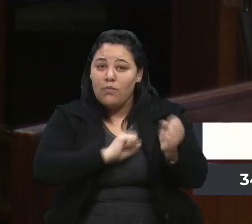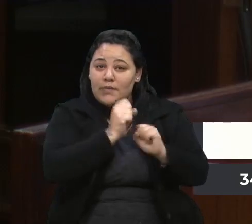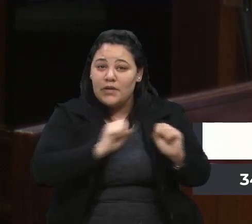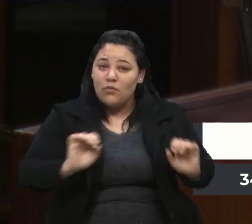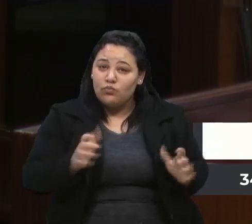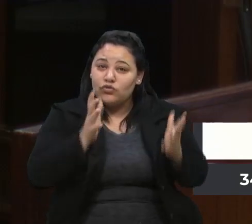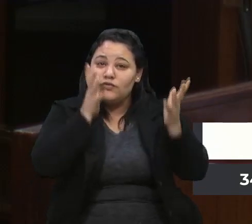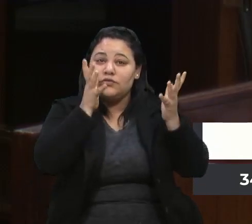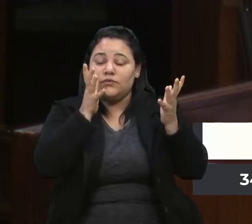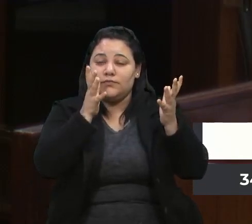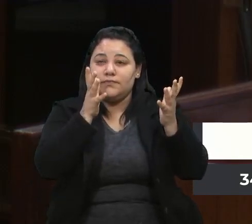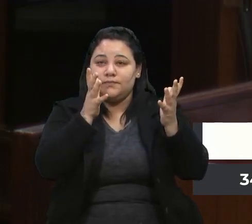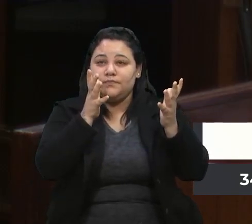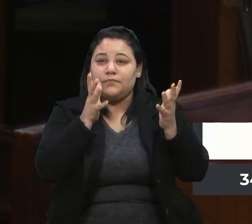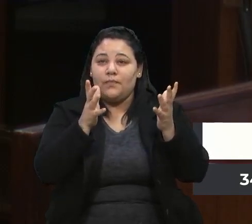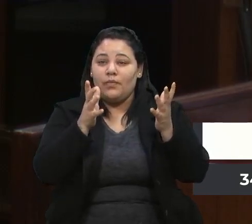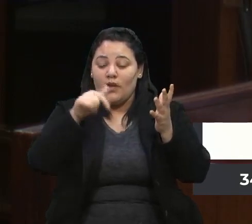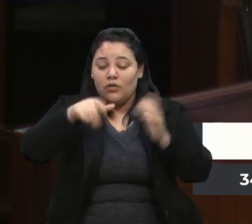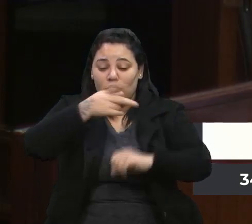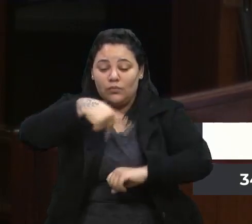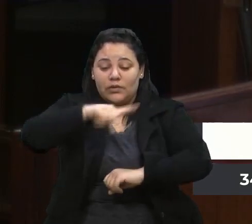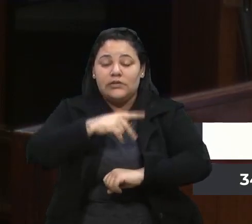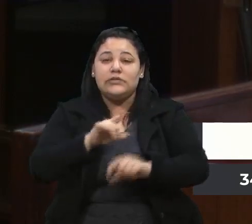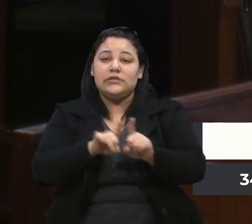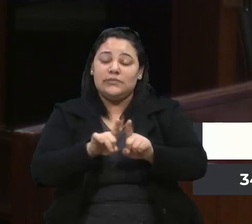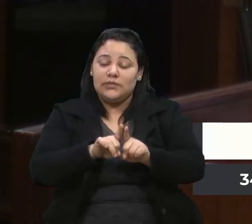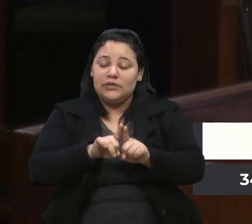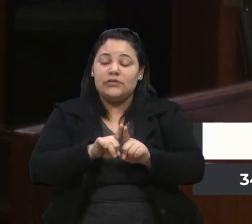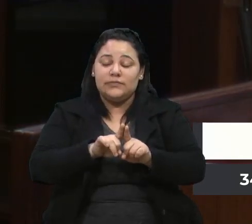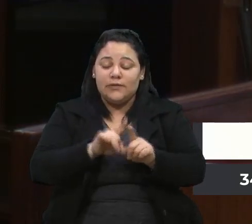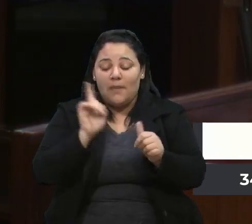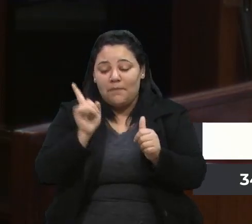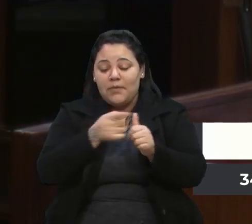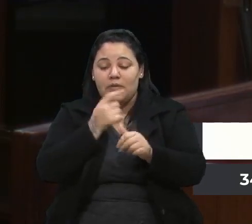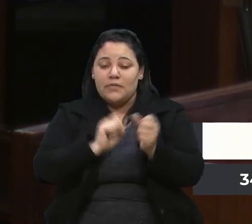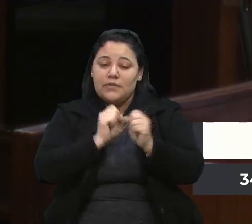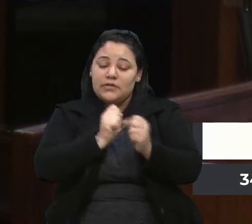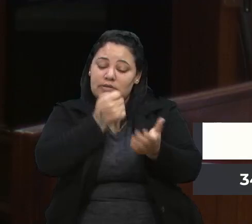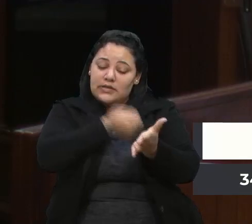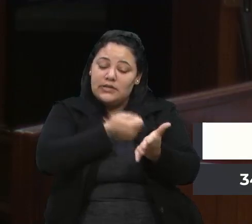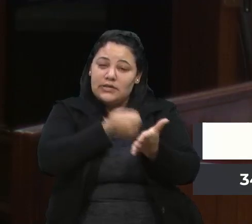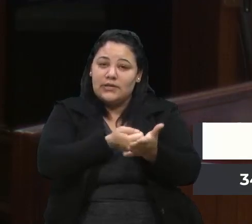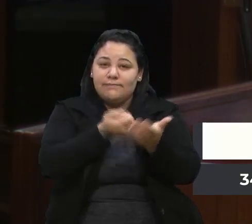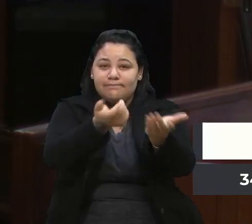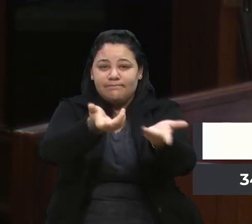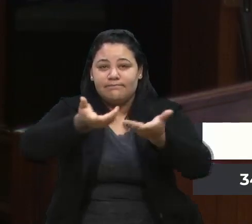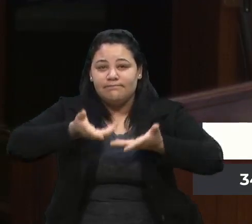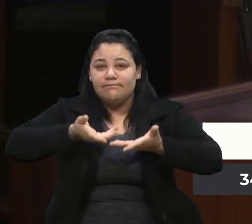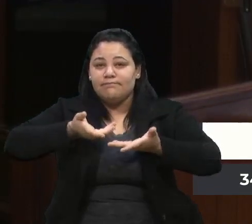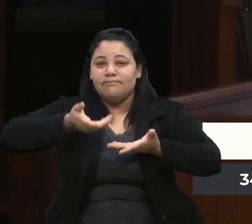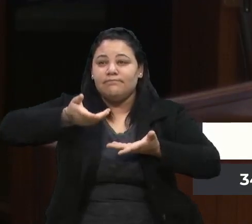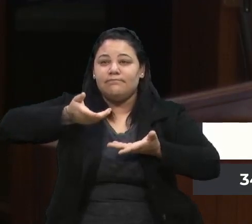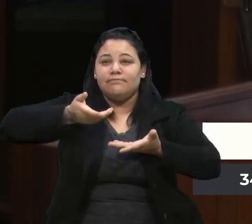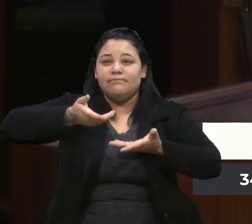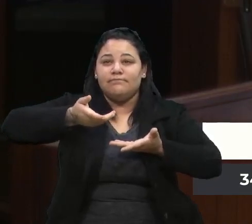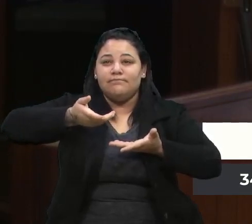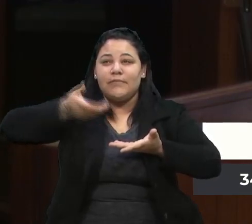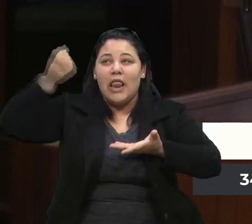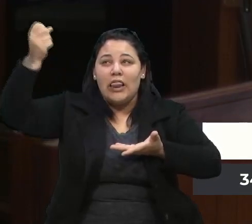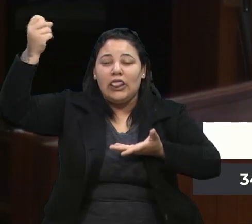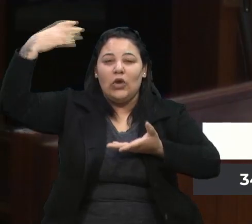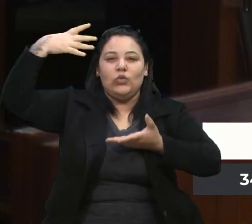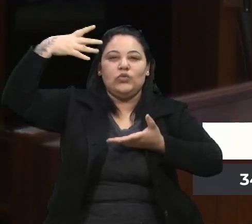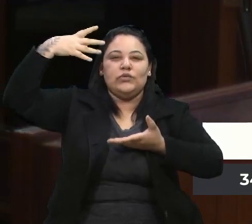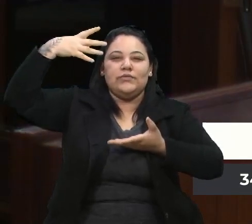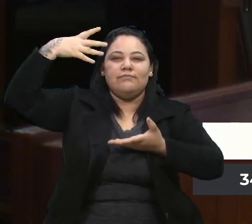mobilização, e antes mesmo desse movimento, é uma das primeiras entidades a tentar trazer luz ao debate sobre a prevenção do suicídio.